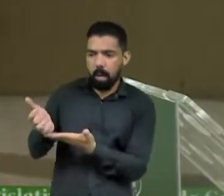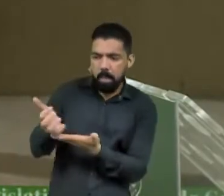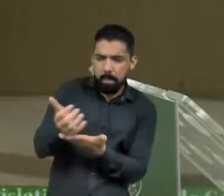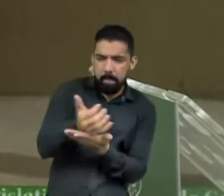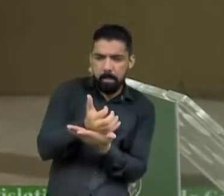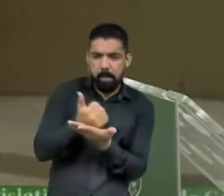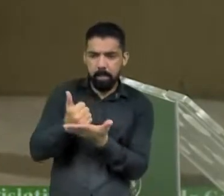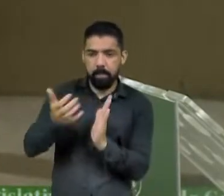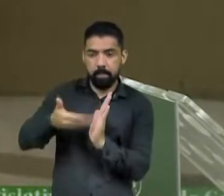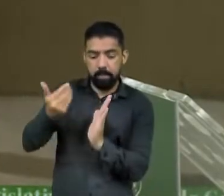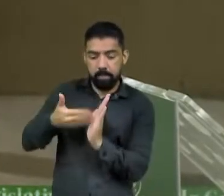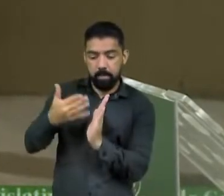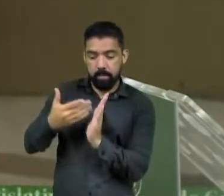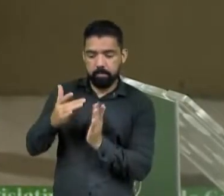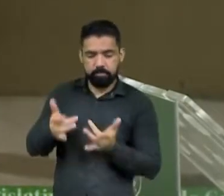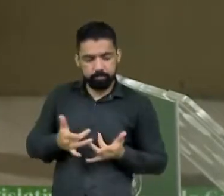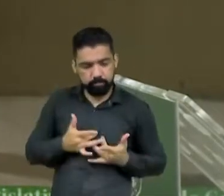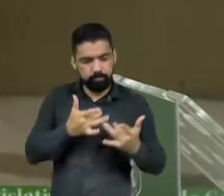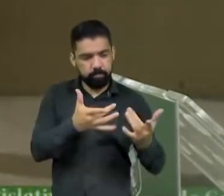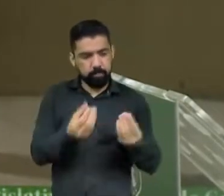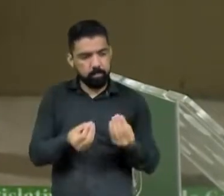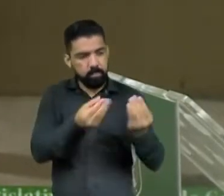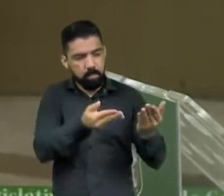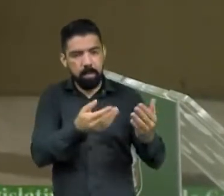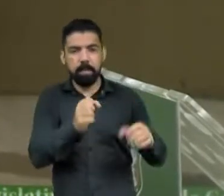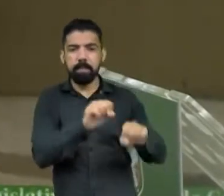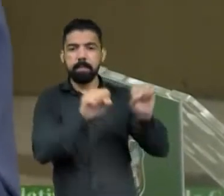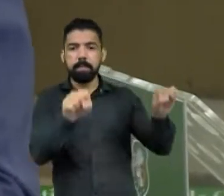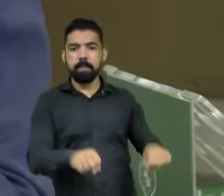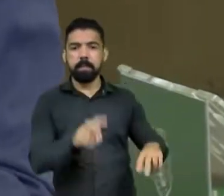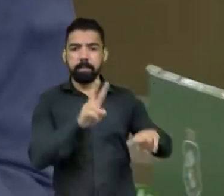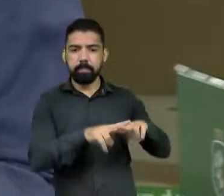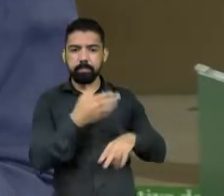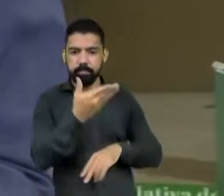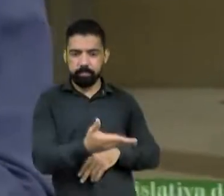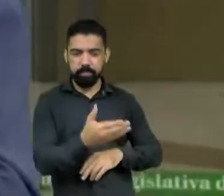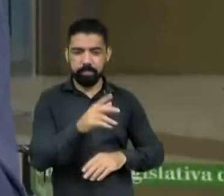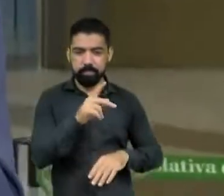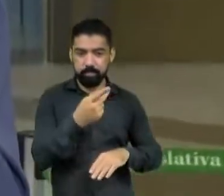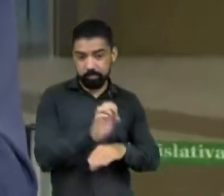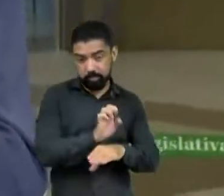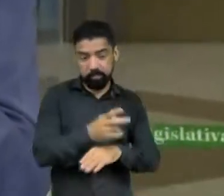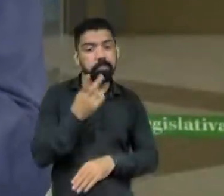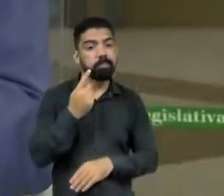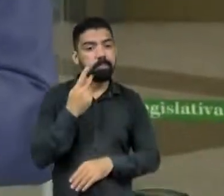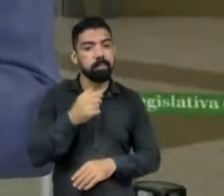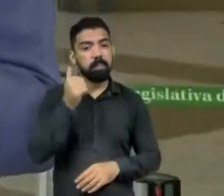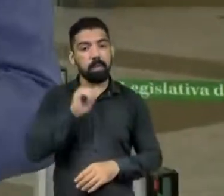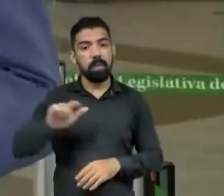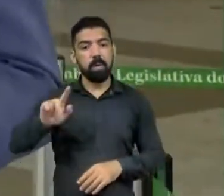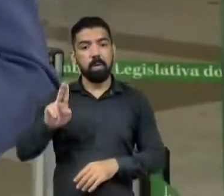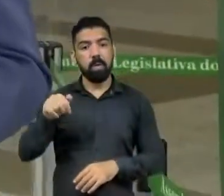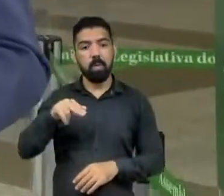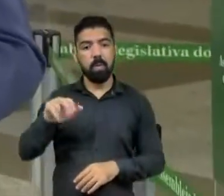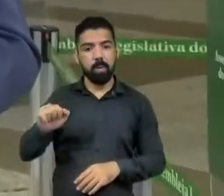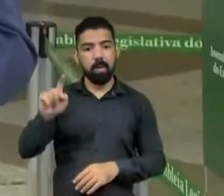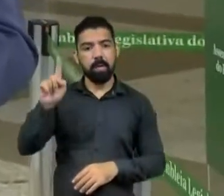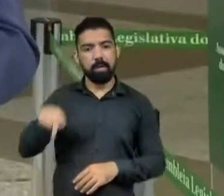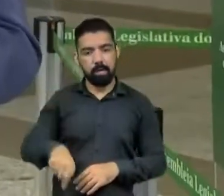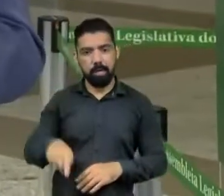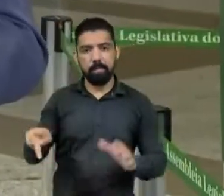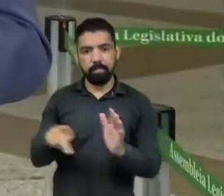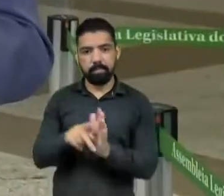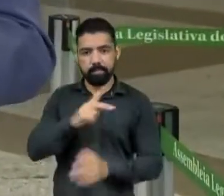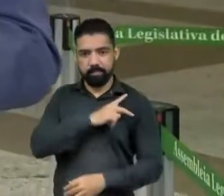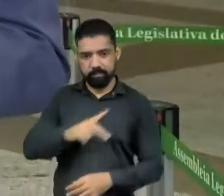sistema prisional do Estado do Ceará. Eu vou conversar com a Luana Brasileiro, que coordena o Comitê de Responsabilidade